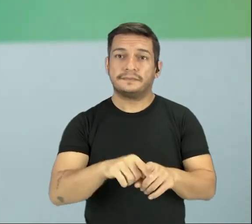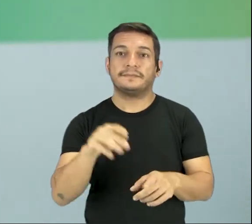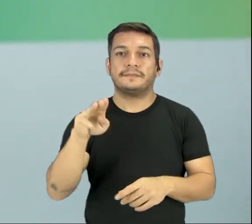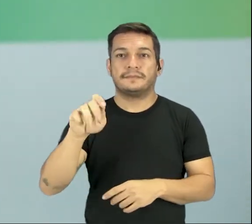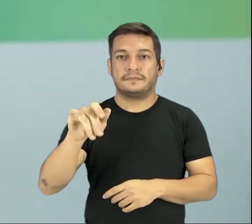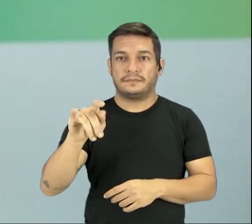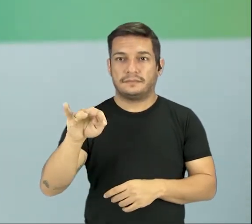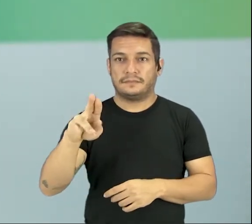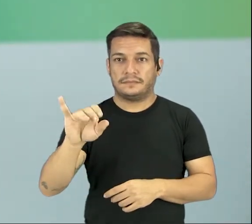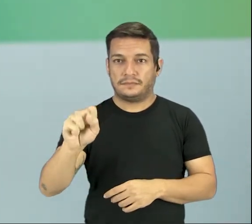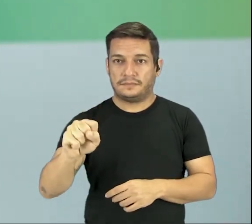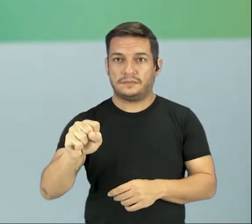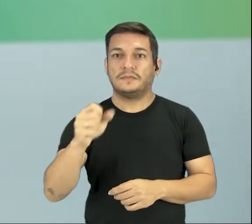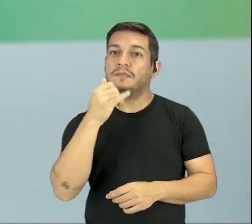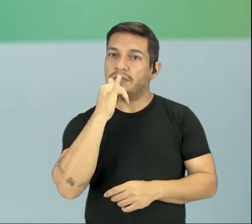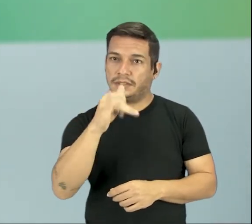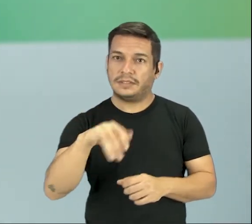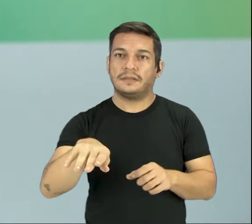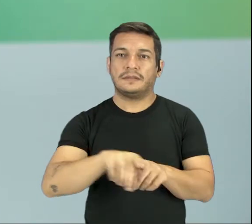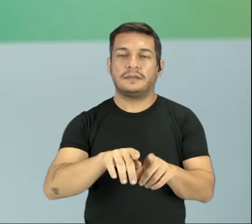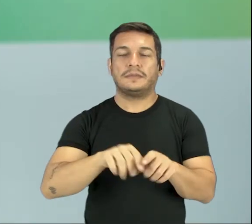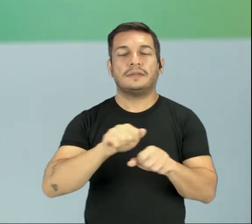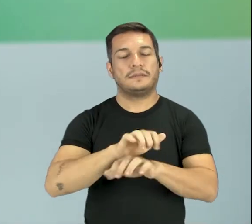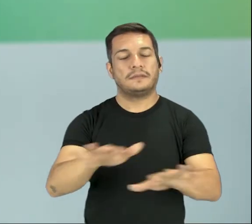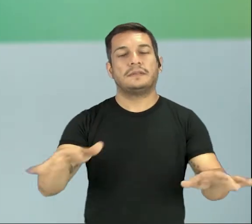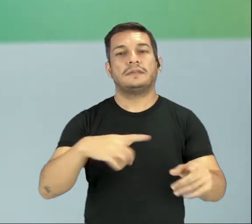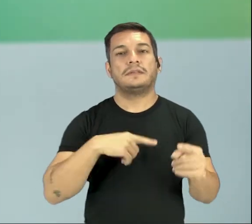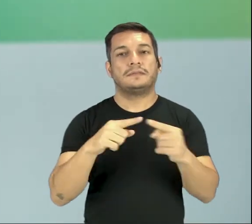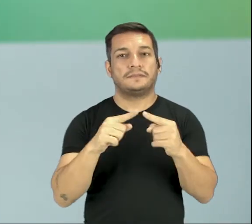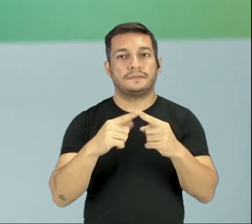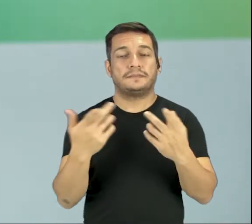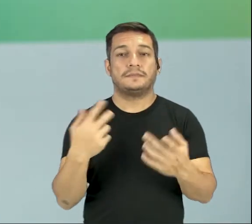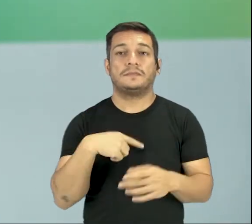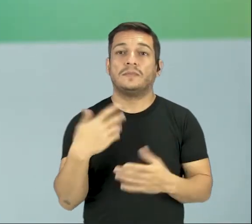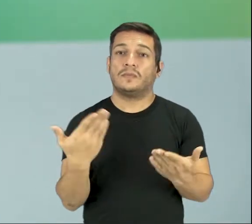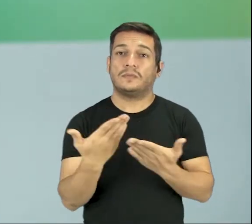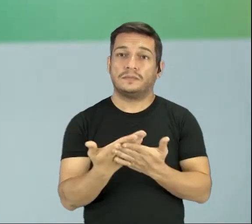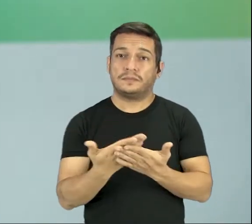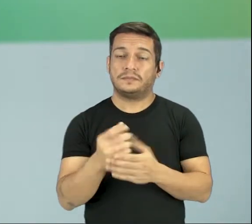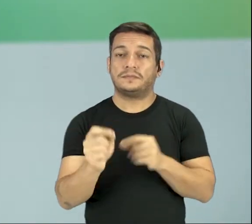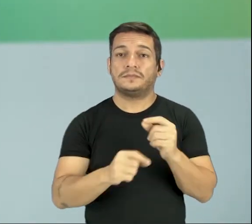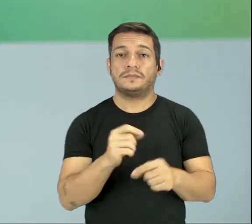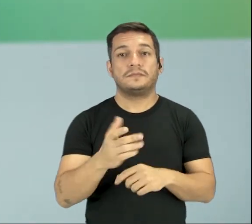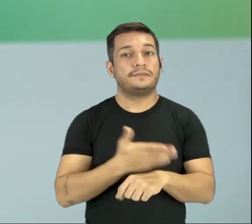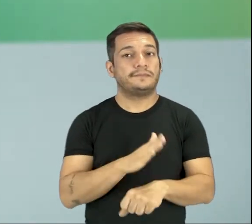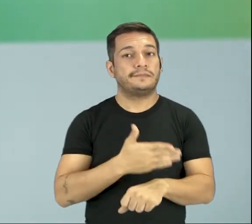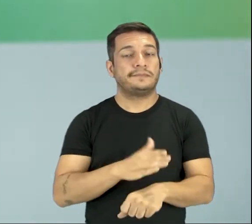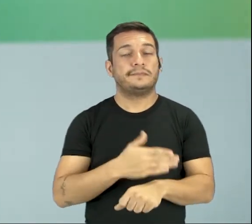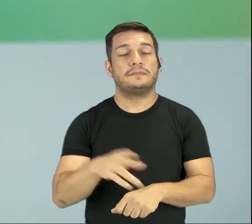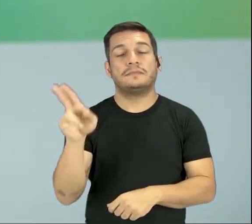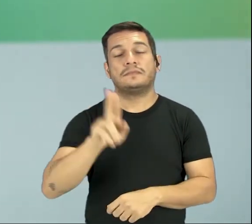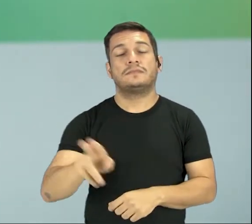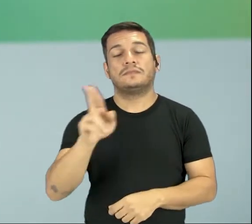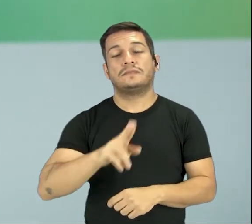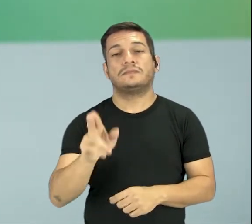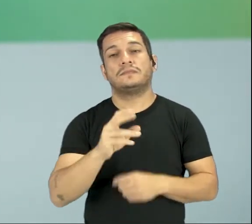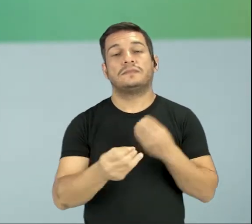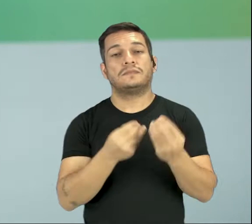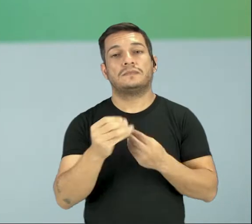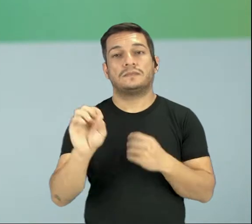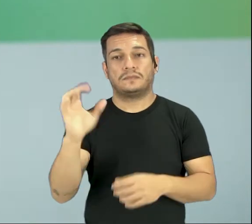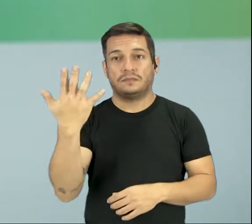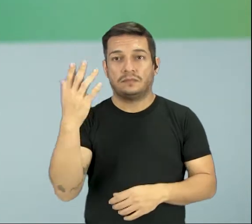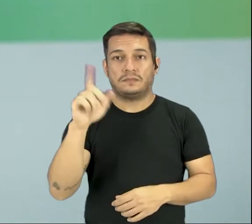magnetismo e o eletromagnetismo, que é o que vai relacionar esses dois aí. Hoje a gente vai ver isso de uma forma mais prática, na utilização dos